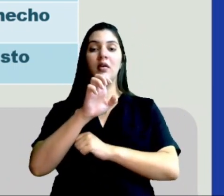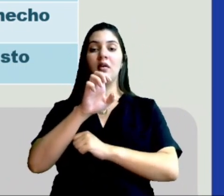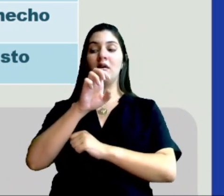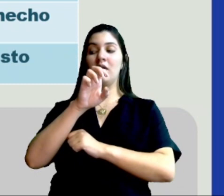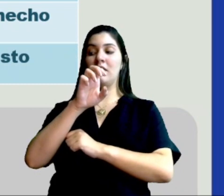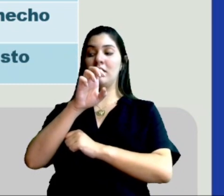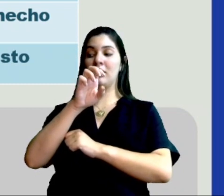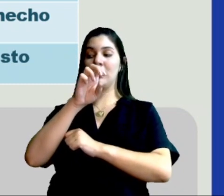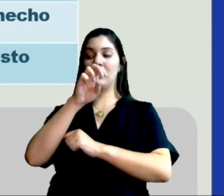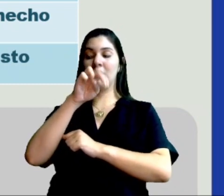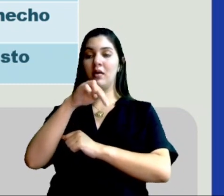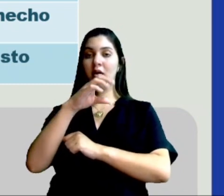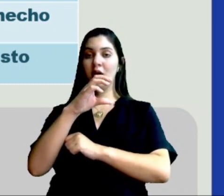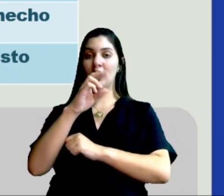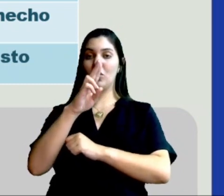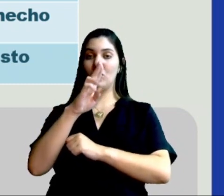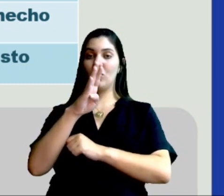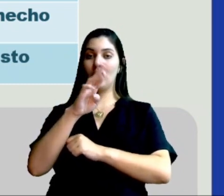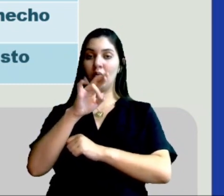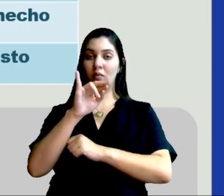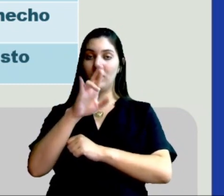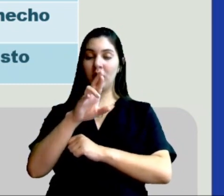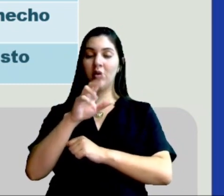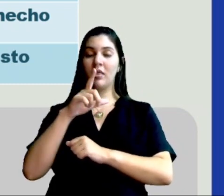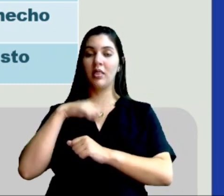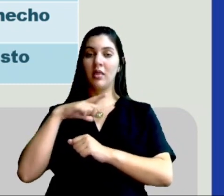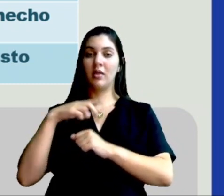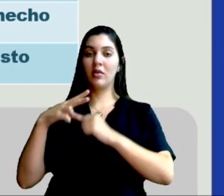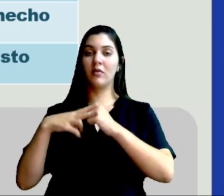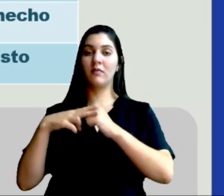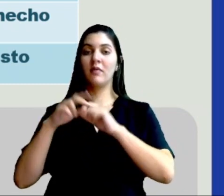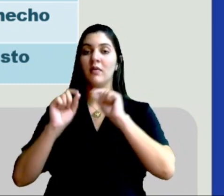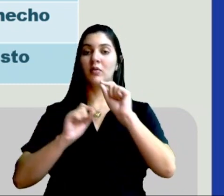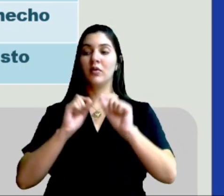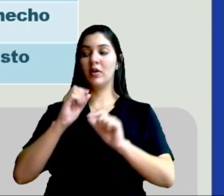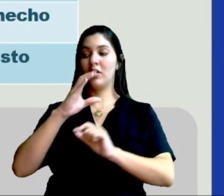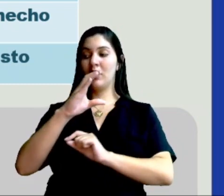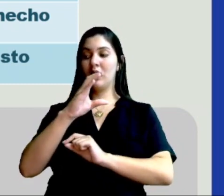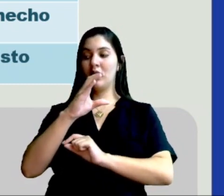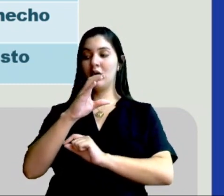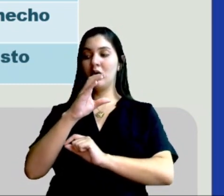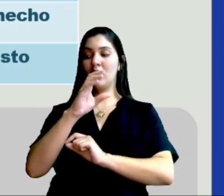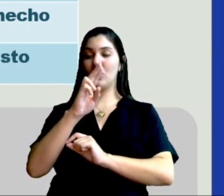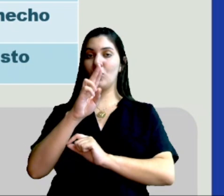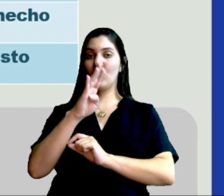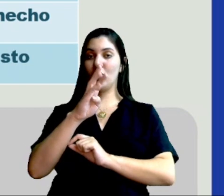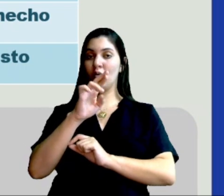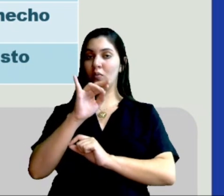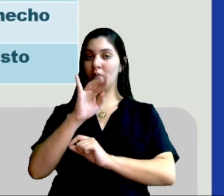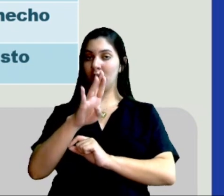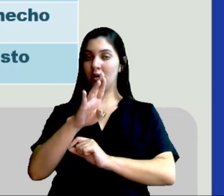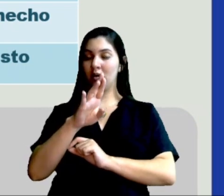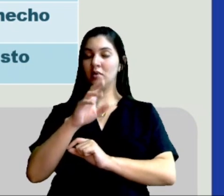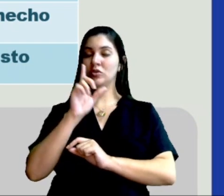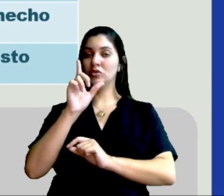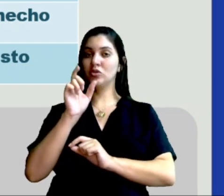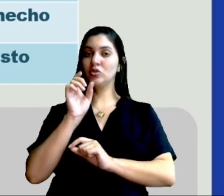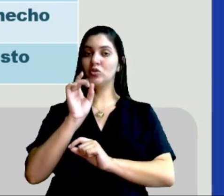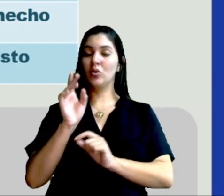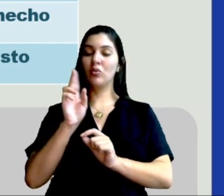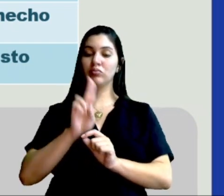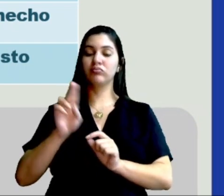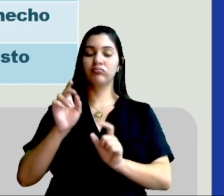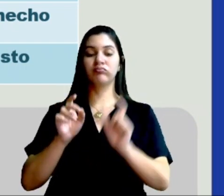encobrir. Encobrir vem do verbo cobrir. Eu só coloquei na frente o